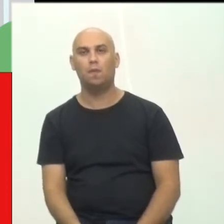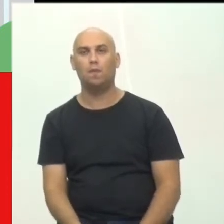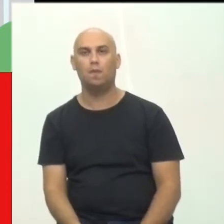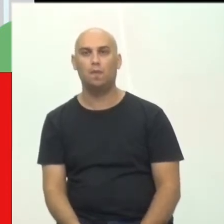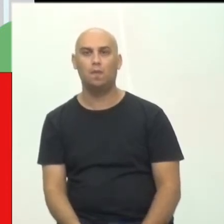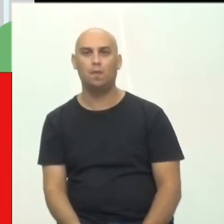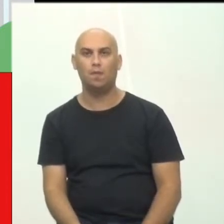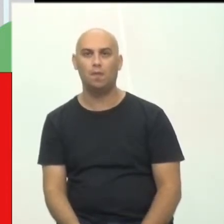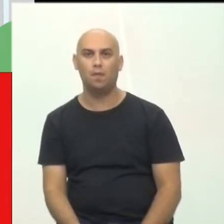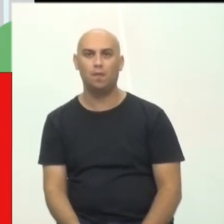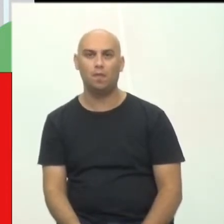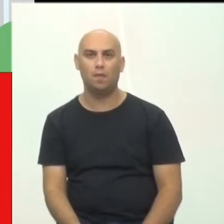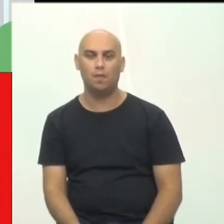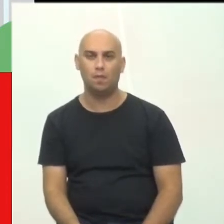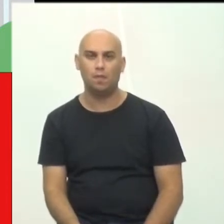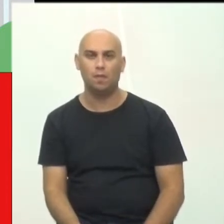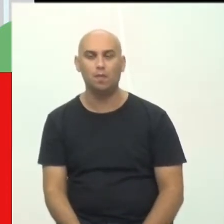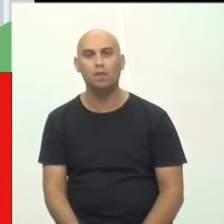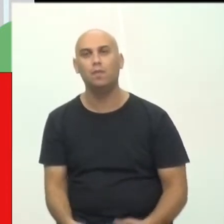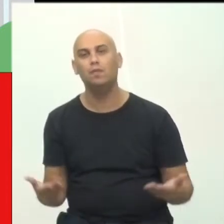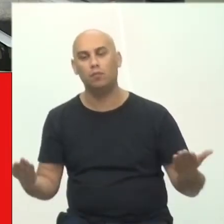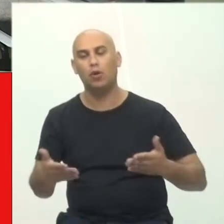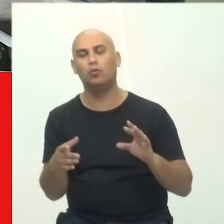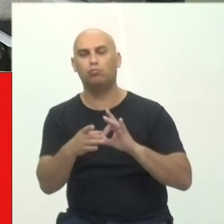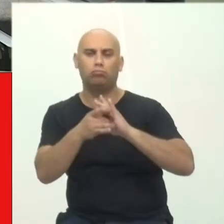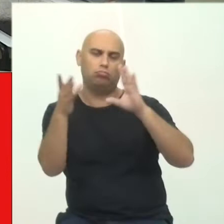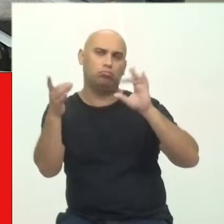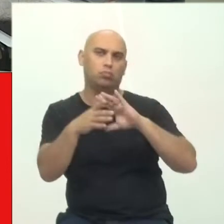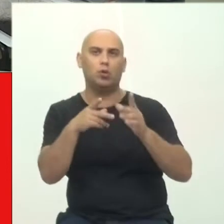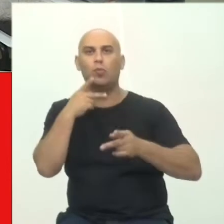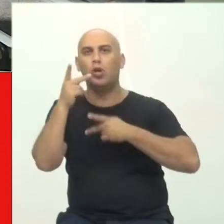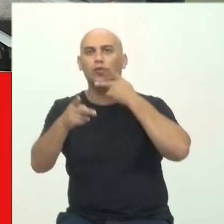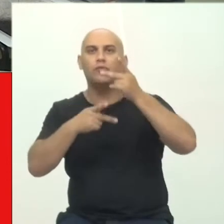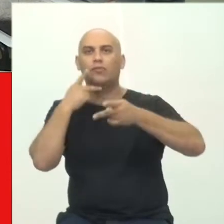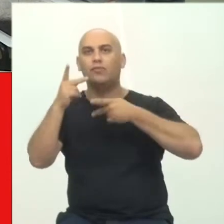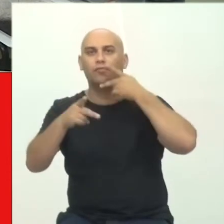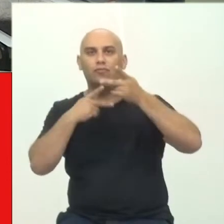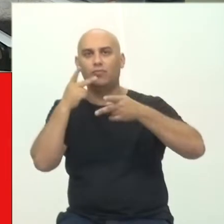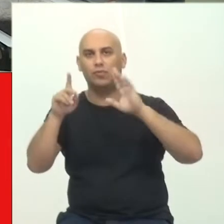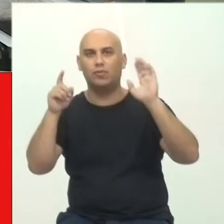A palavra está aberta.